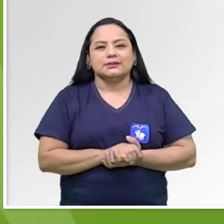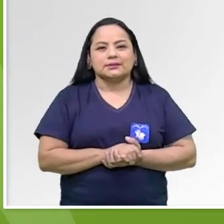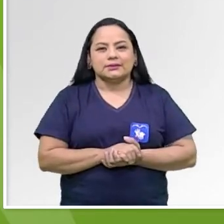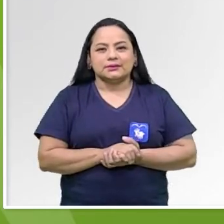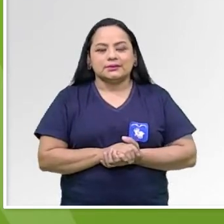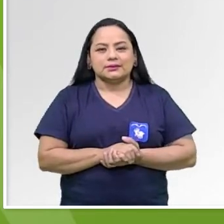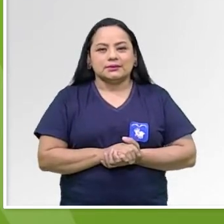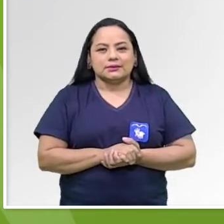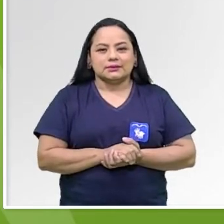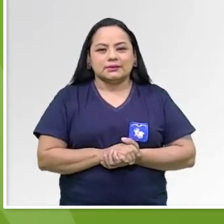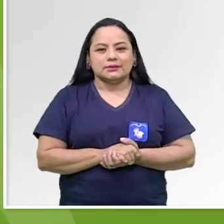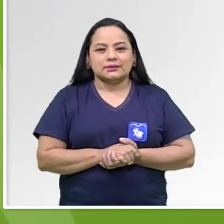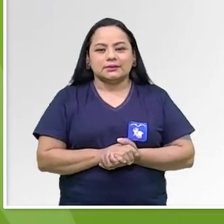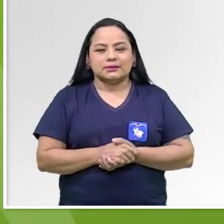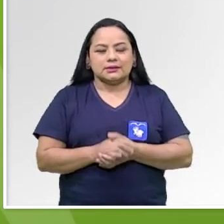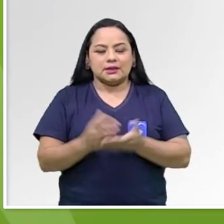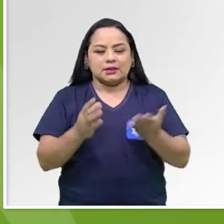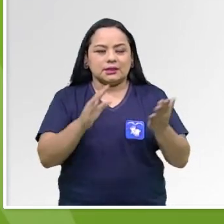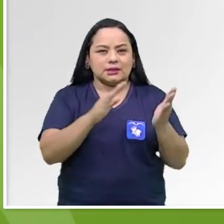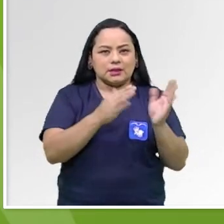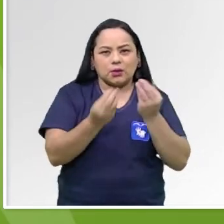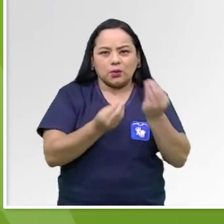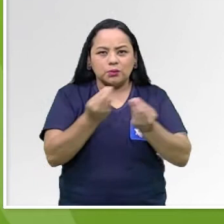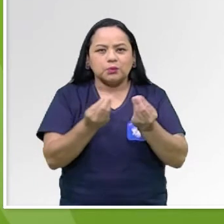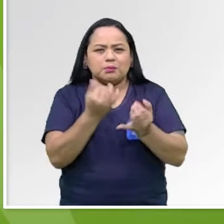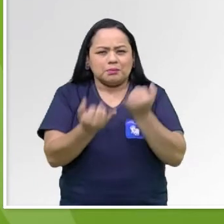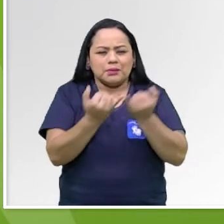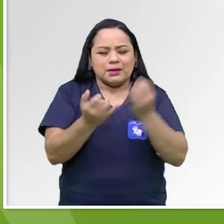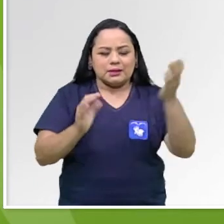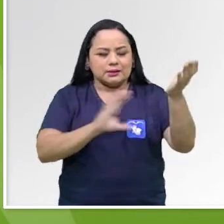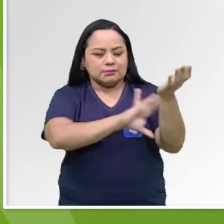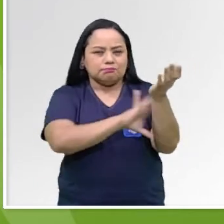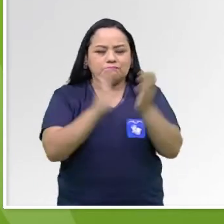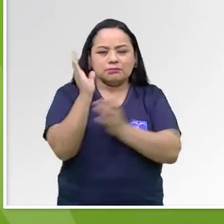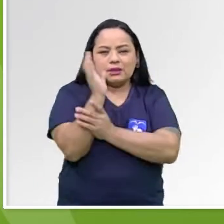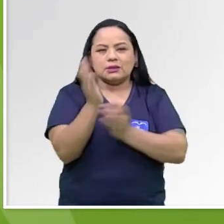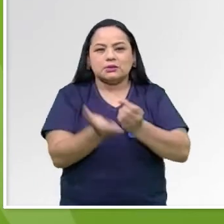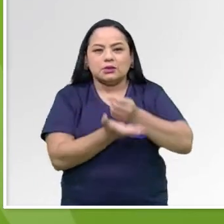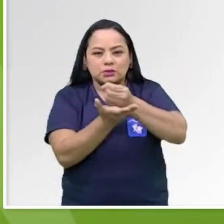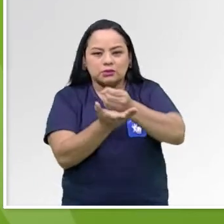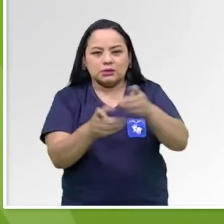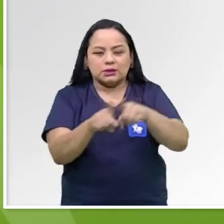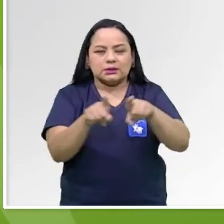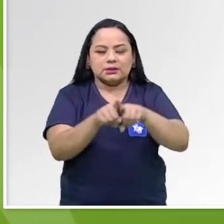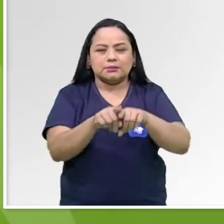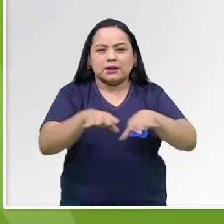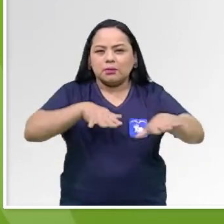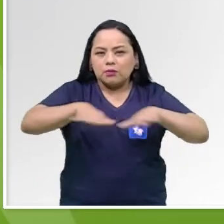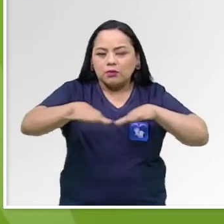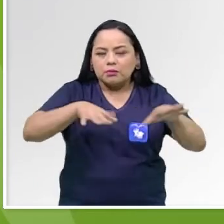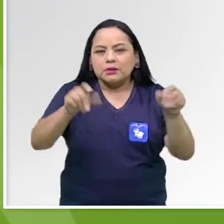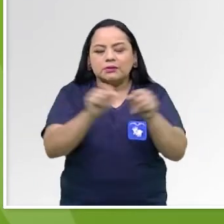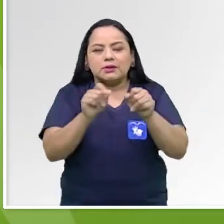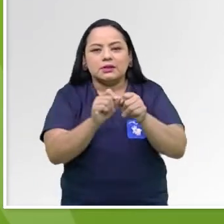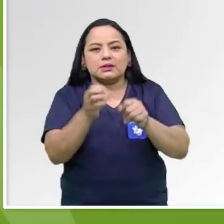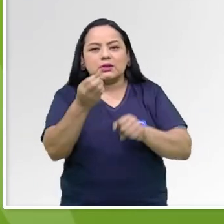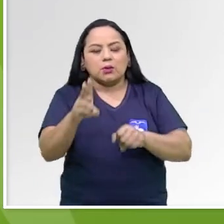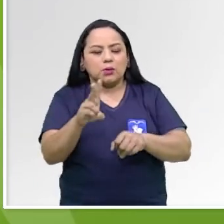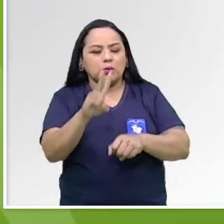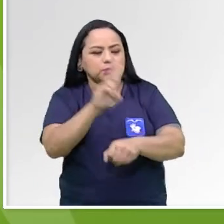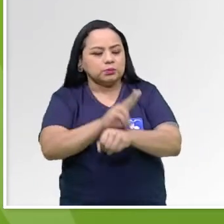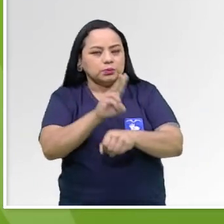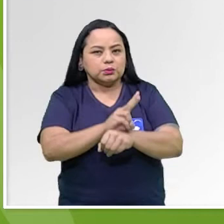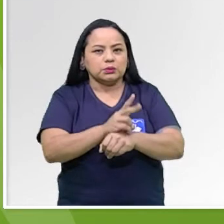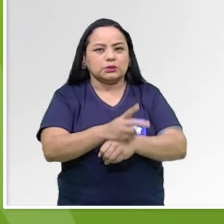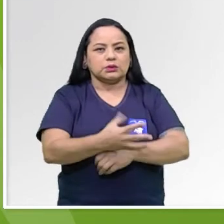dianteiras livres, né? E aí elas vão ajudar ele a se locomover também, vão ajudar a cuidar dos filhotes,